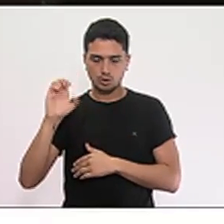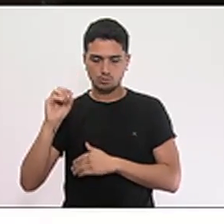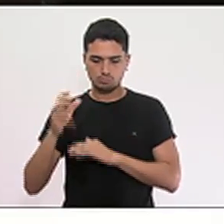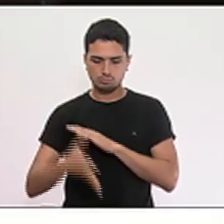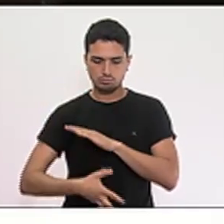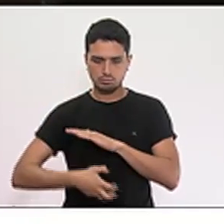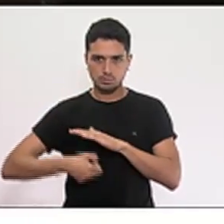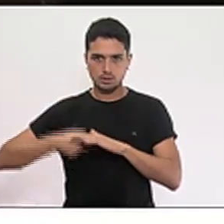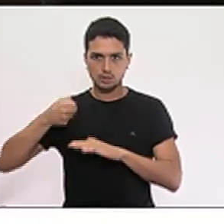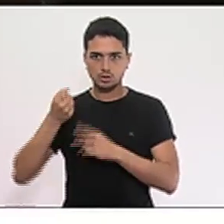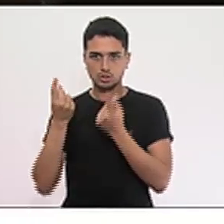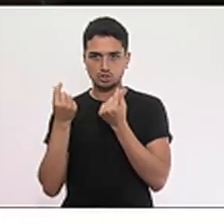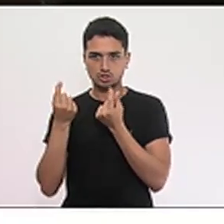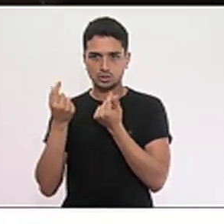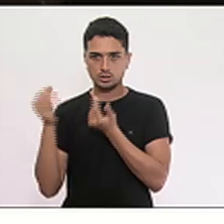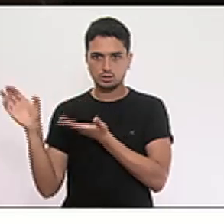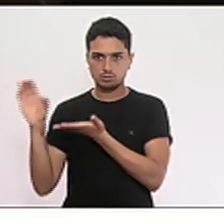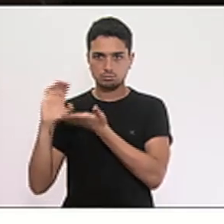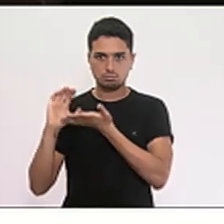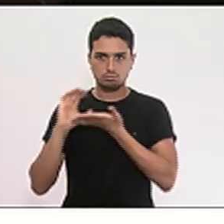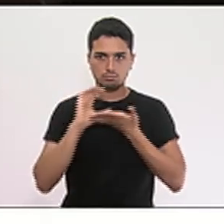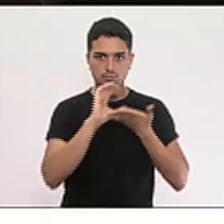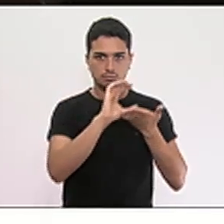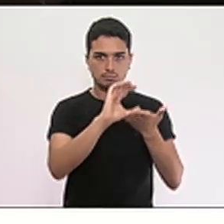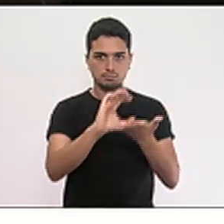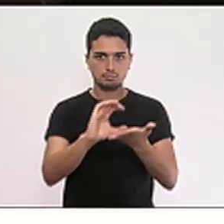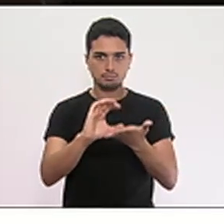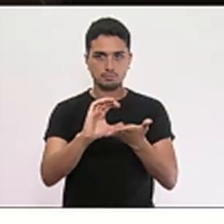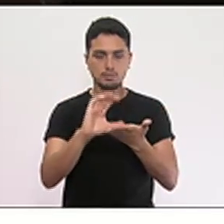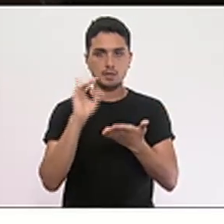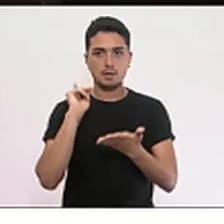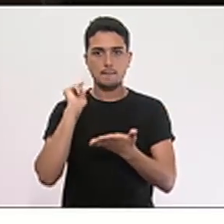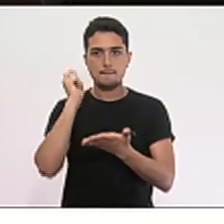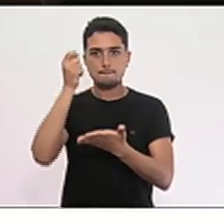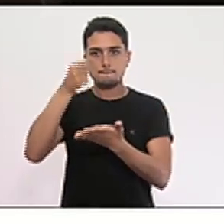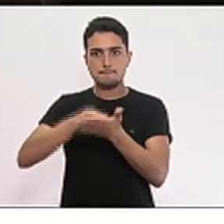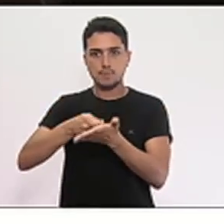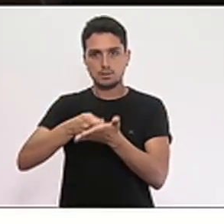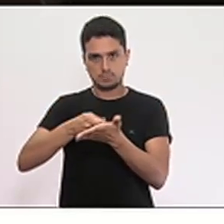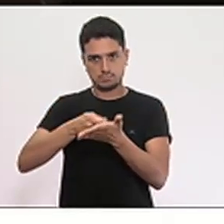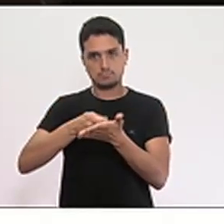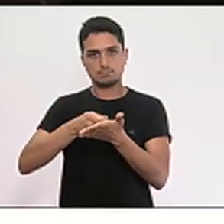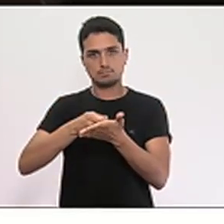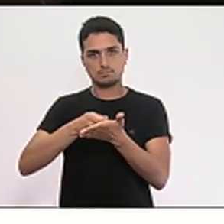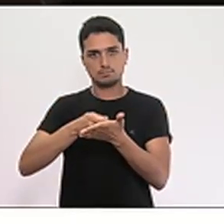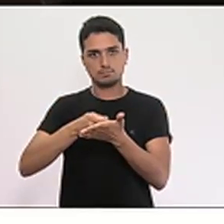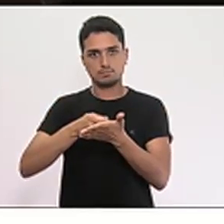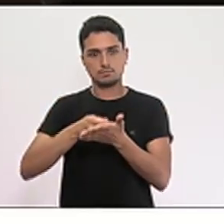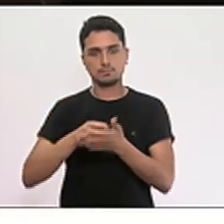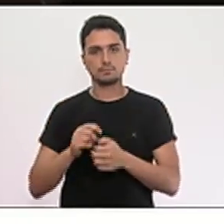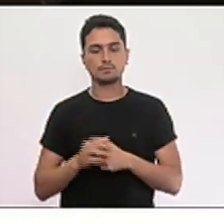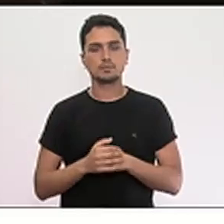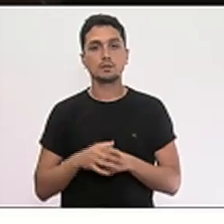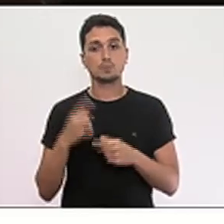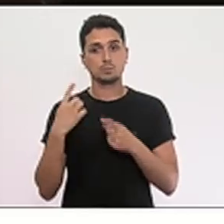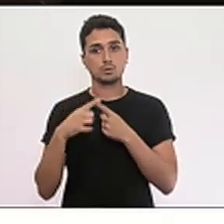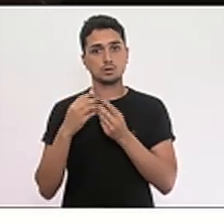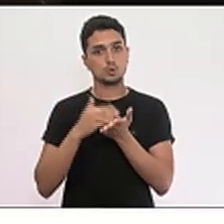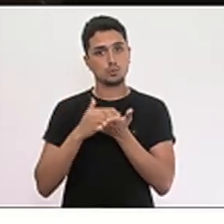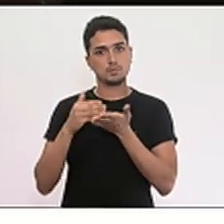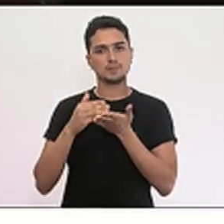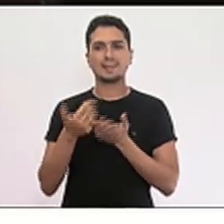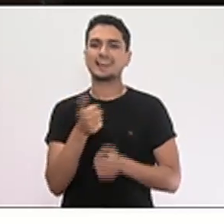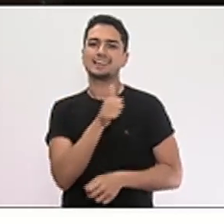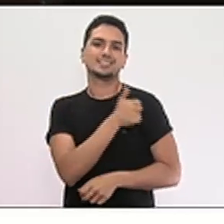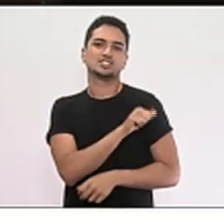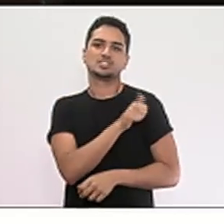com a previsão de dobrar, para pagar, porque no início era assim: o Estado não tem dinheiro